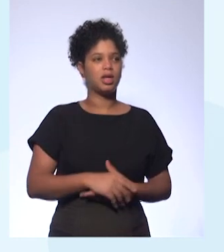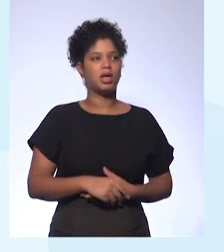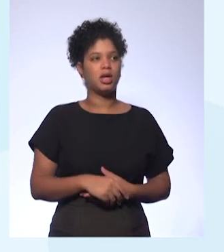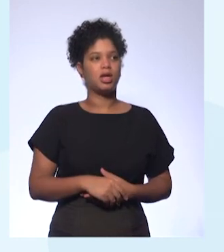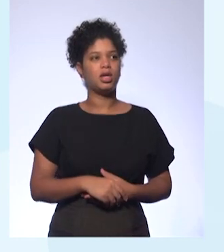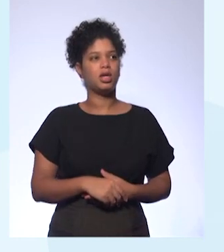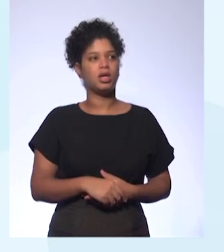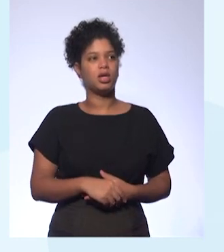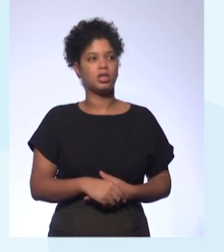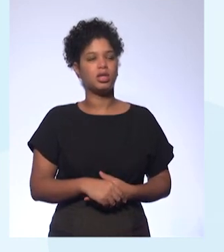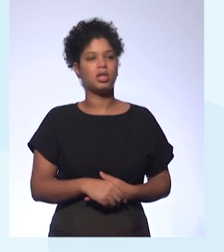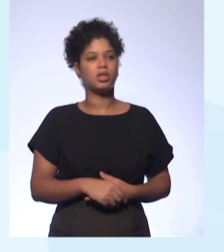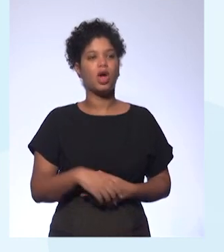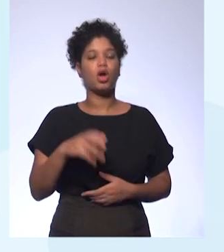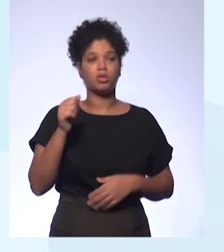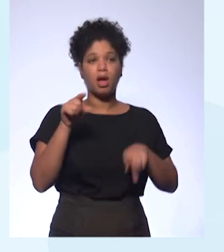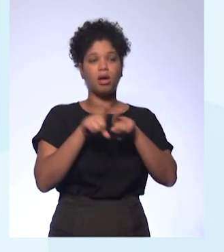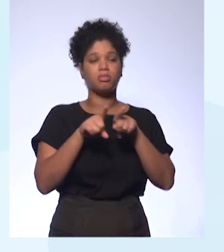utilizar aqui,